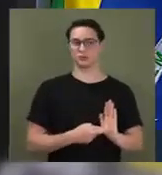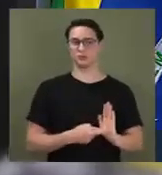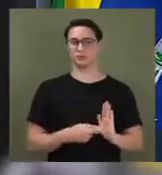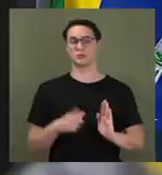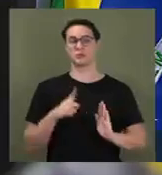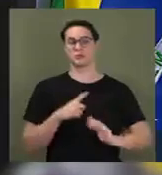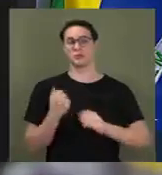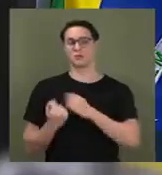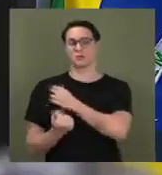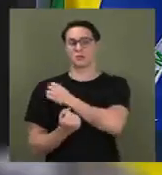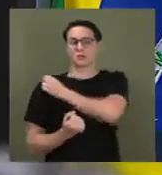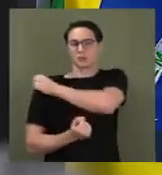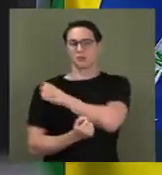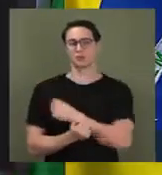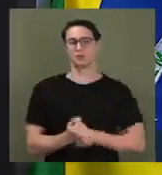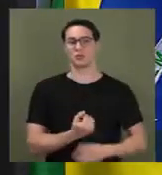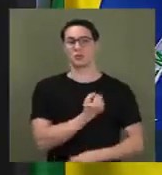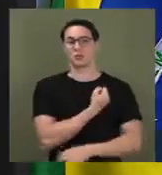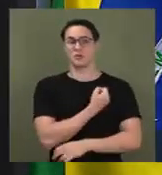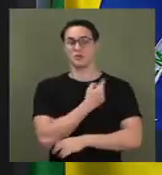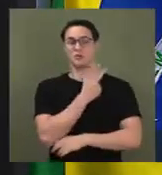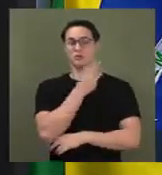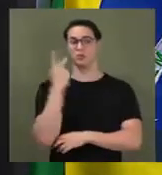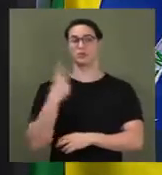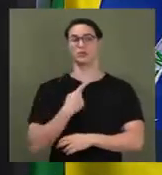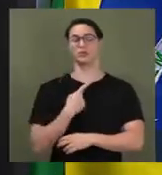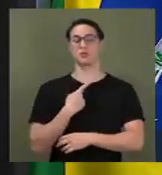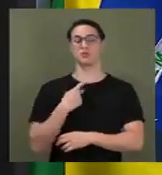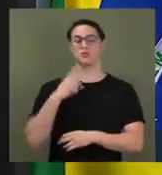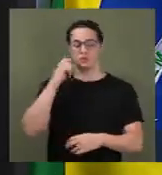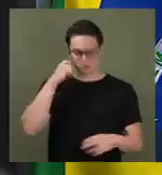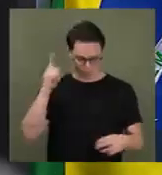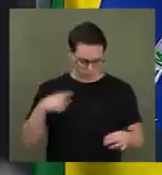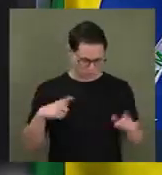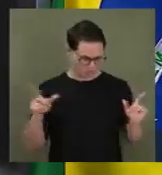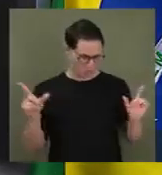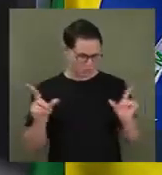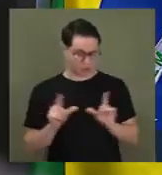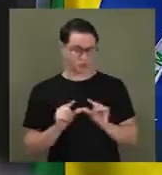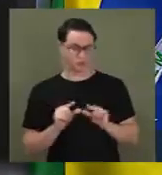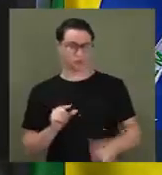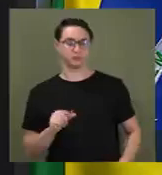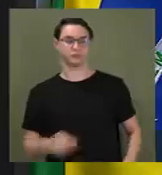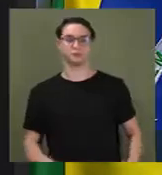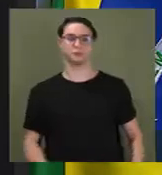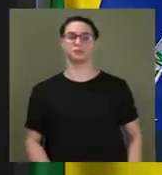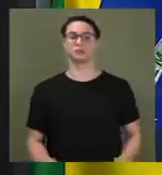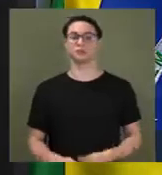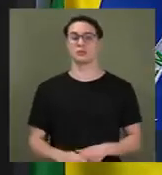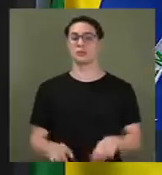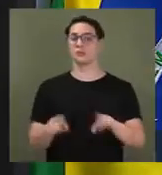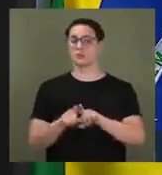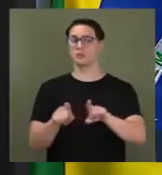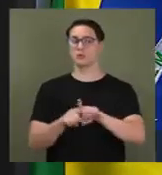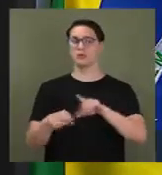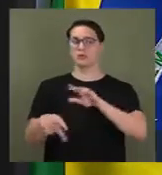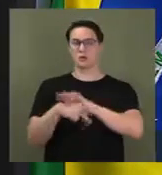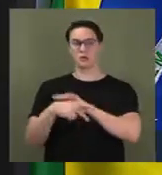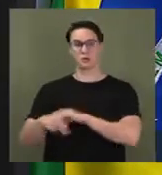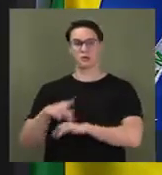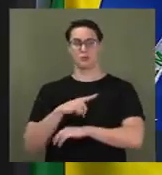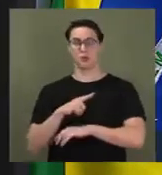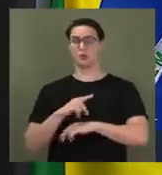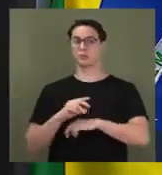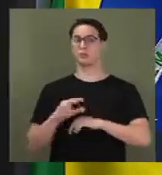de negros e negras no parlamento era mínimo, presidente, inclusive no Congresso Nacional,